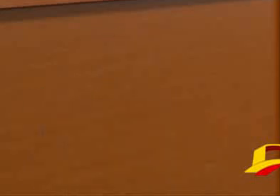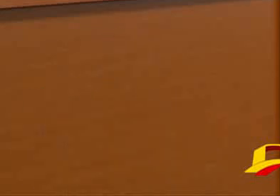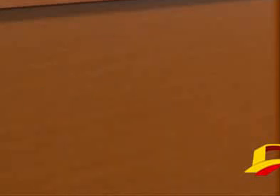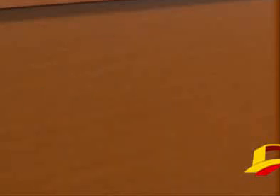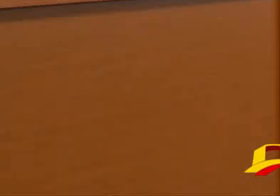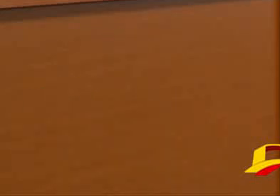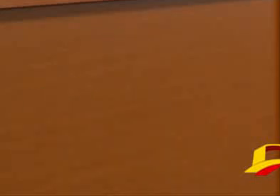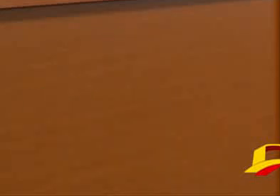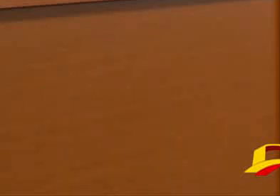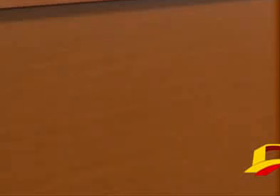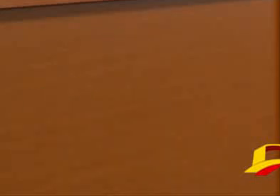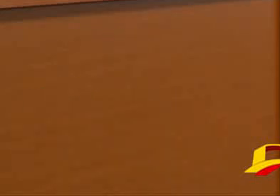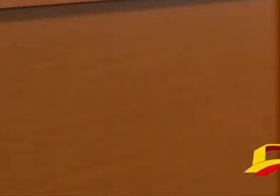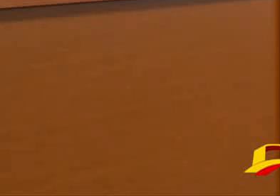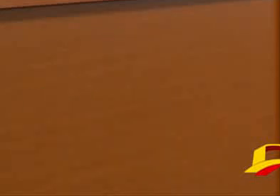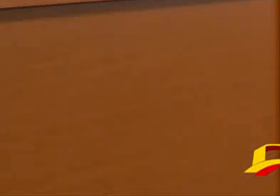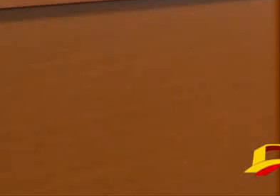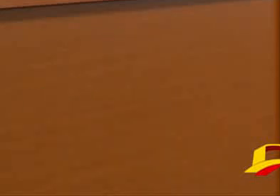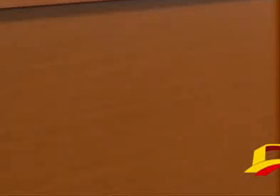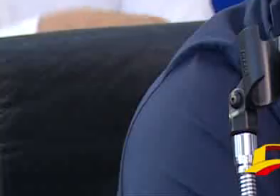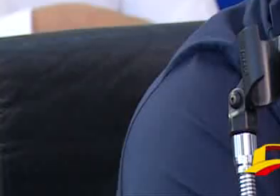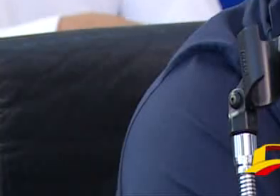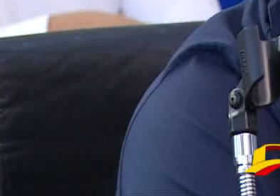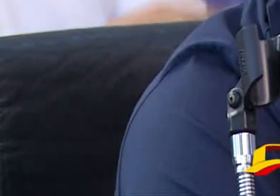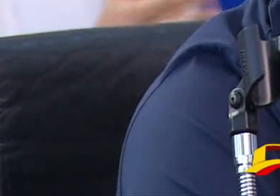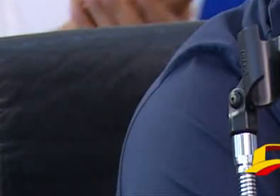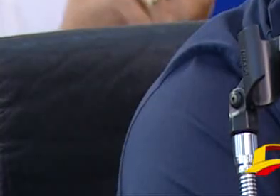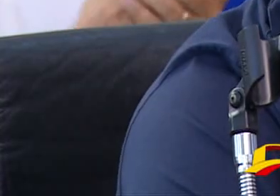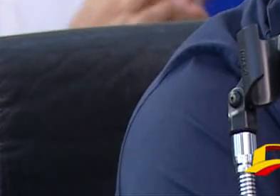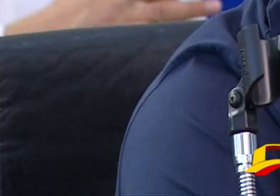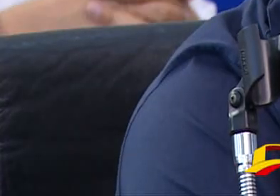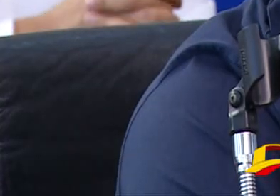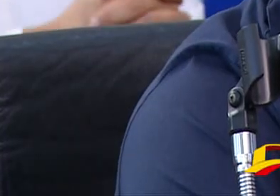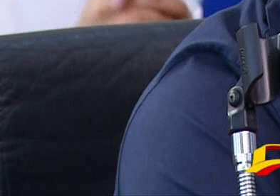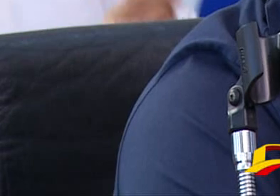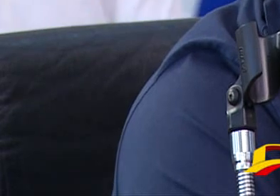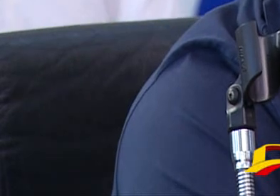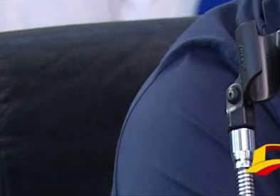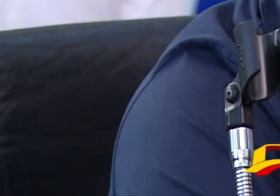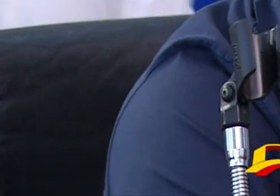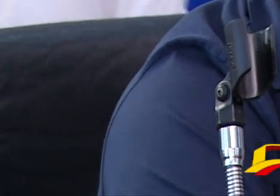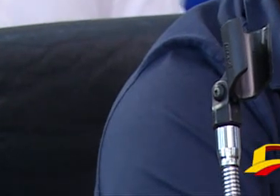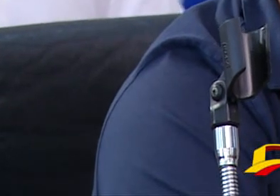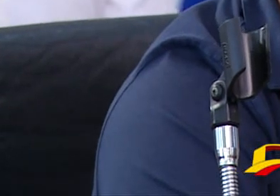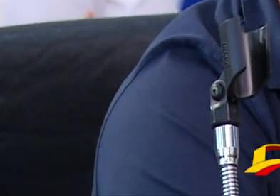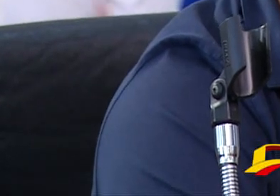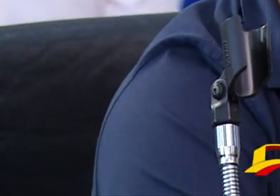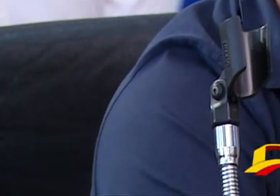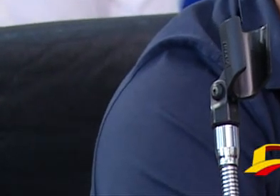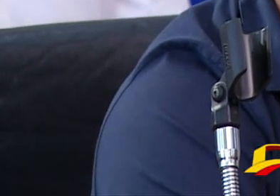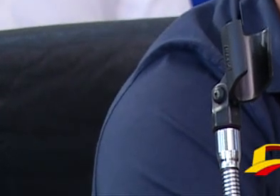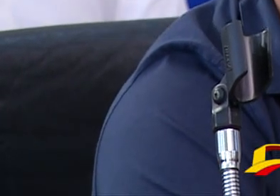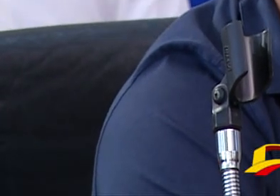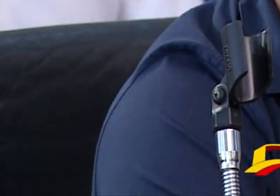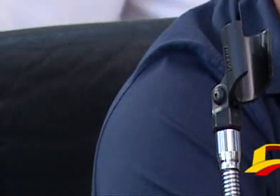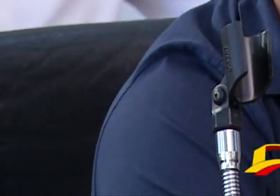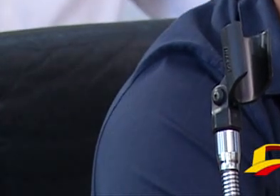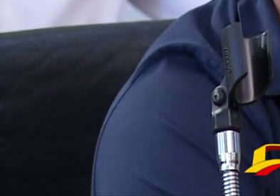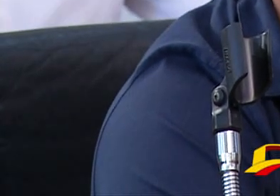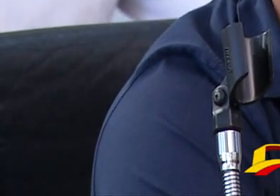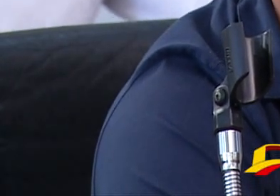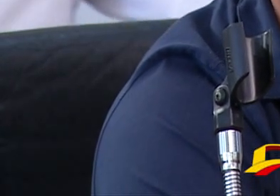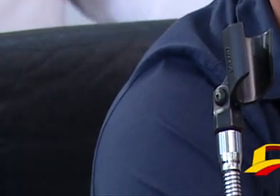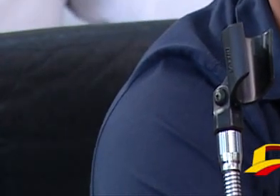eu acabei de ter uma informação que o caminhão vai para leilão caminhão e ele tá em frente